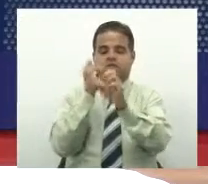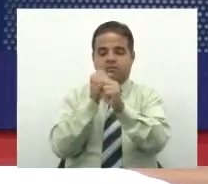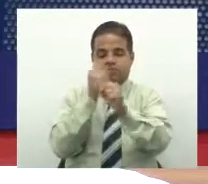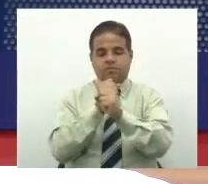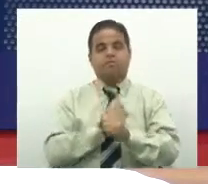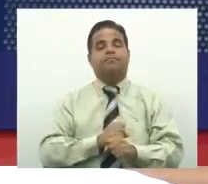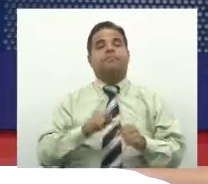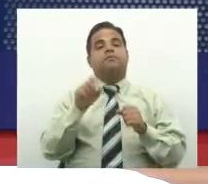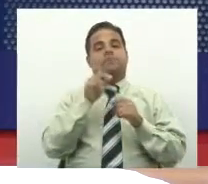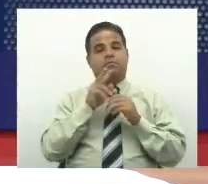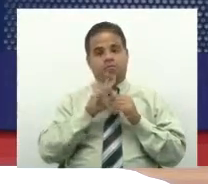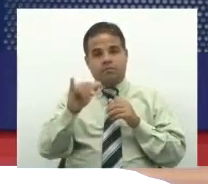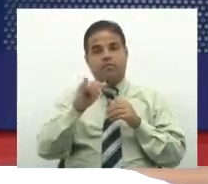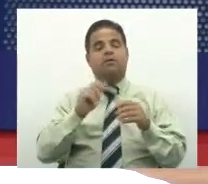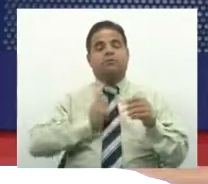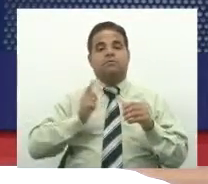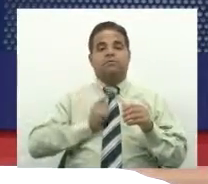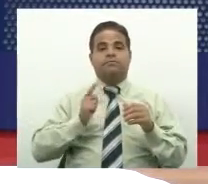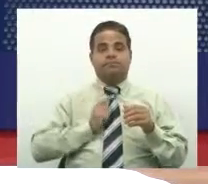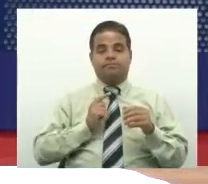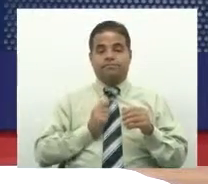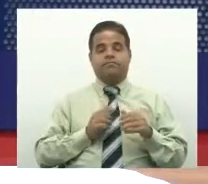né, vai ter